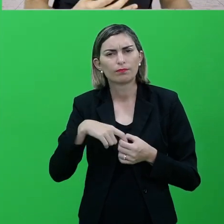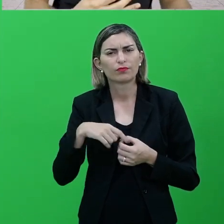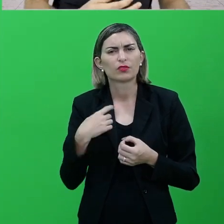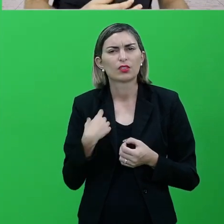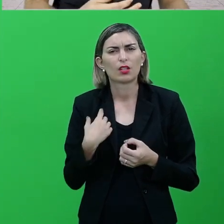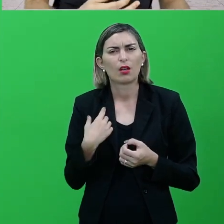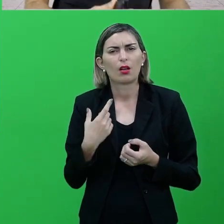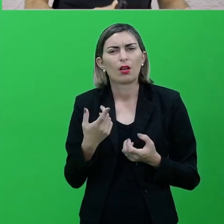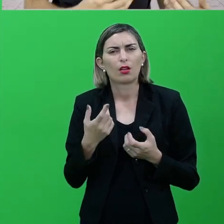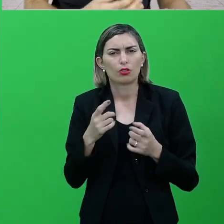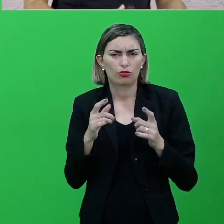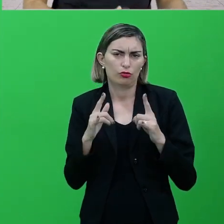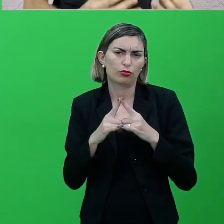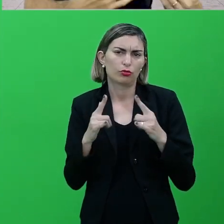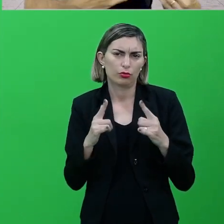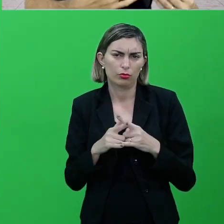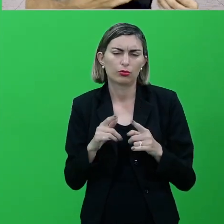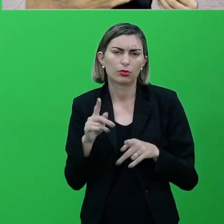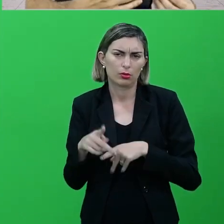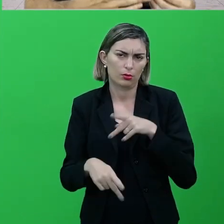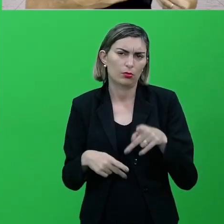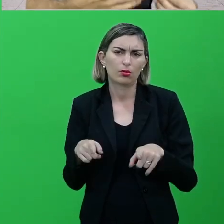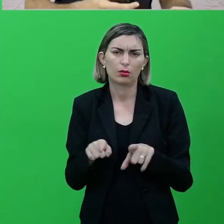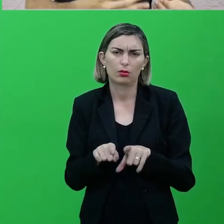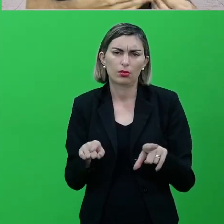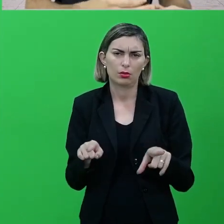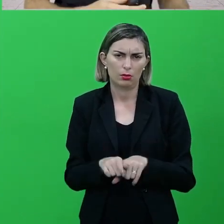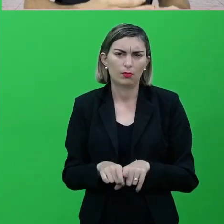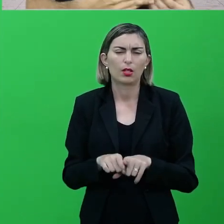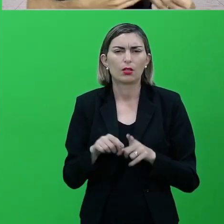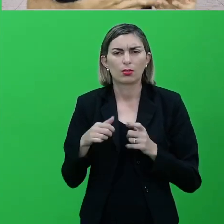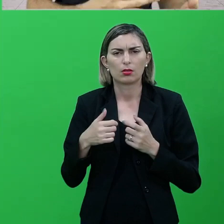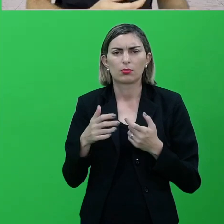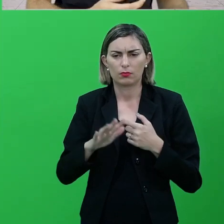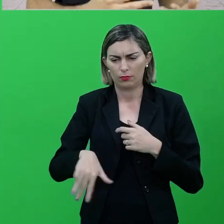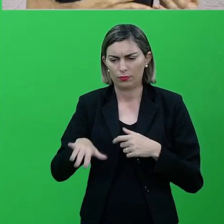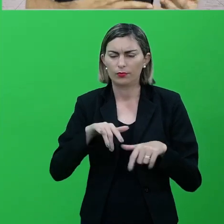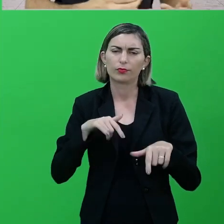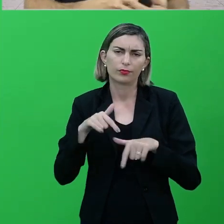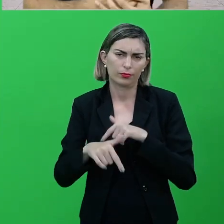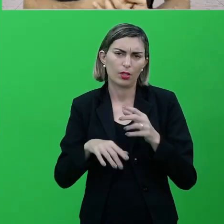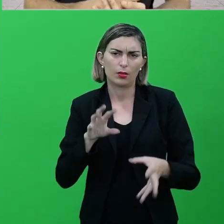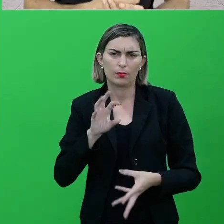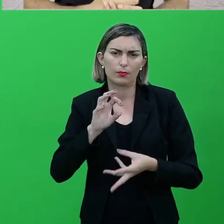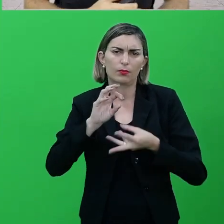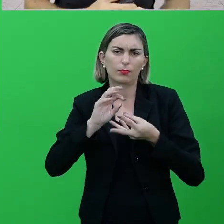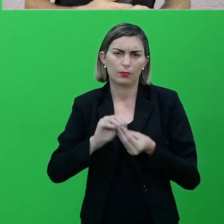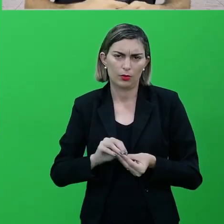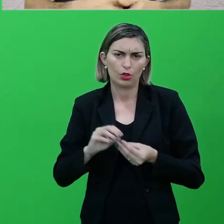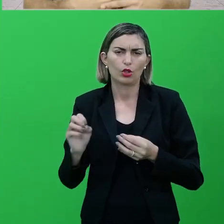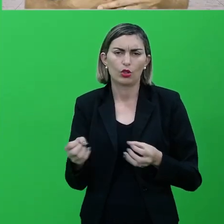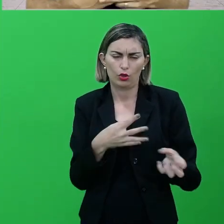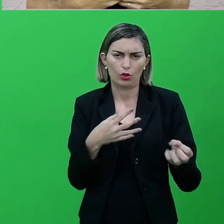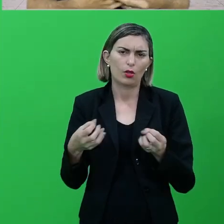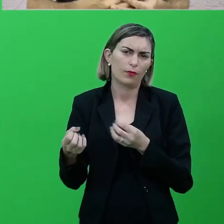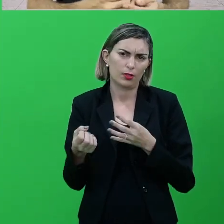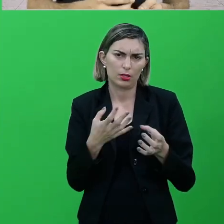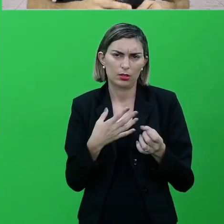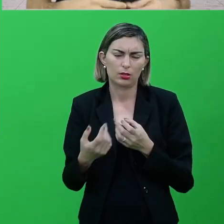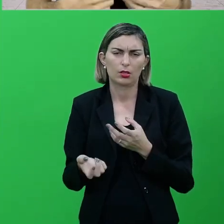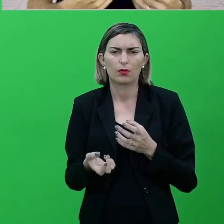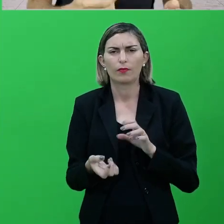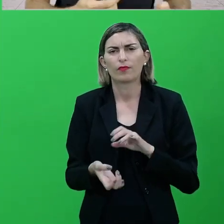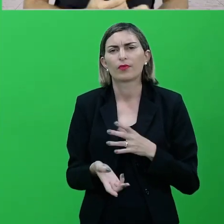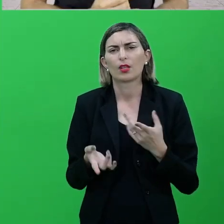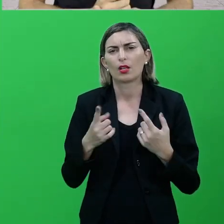servidas pela instituição pública, mas também, né, dos servidores envolvidos na implementação daquela inovação, envolver